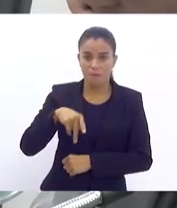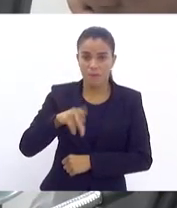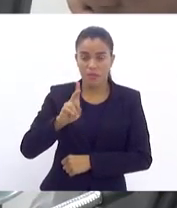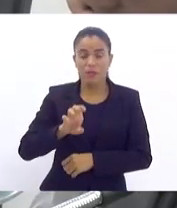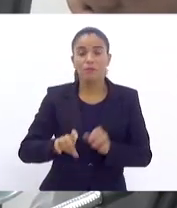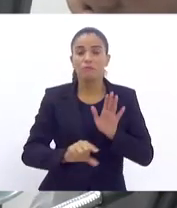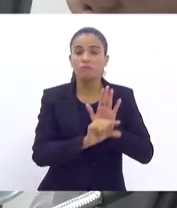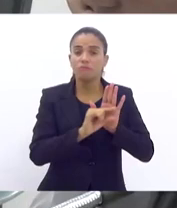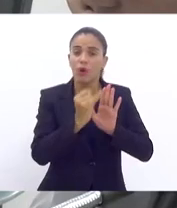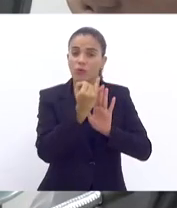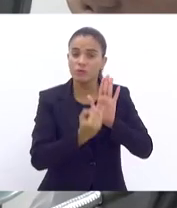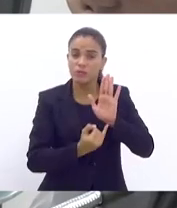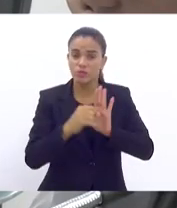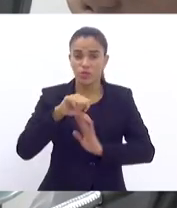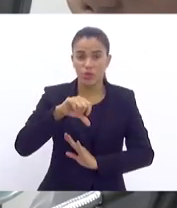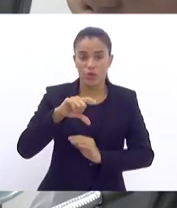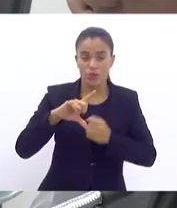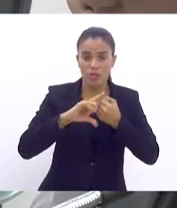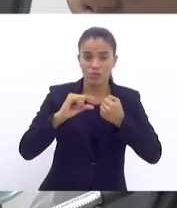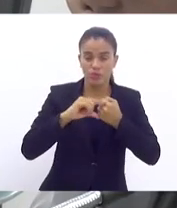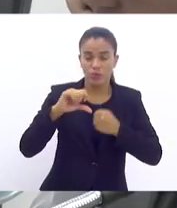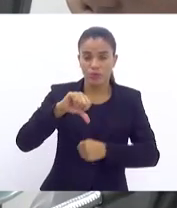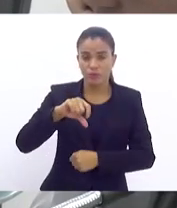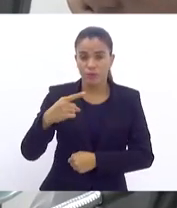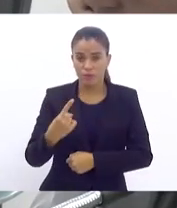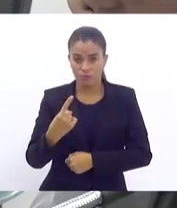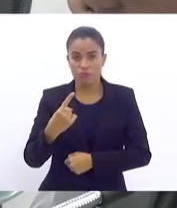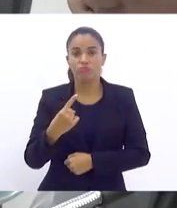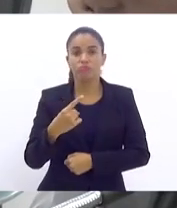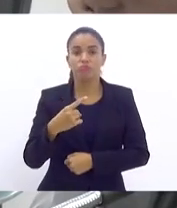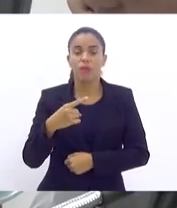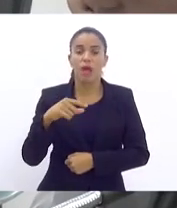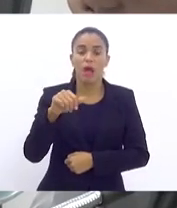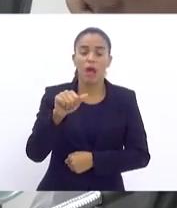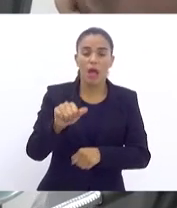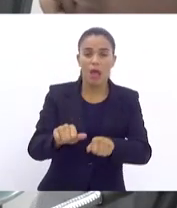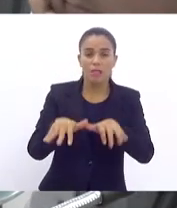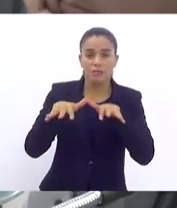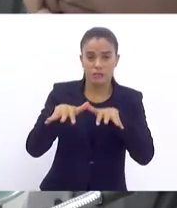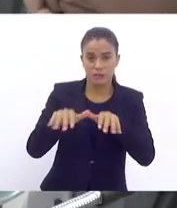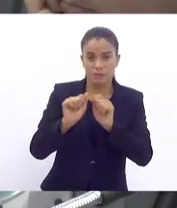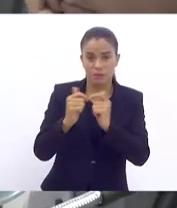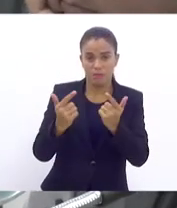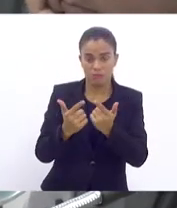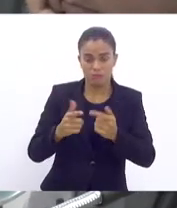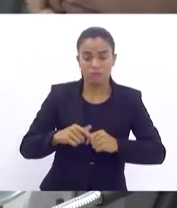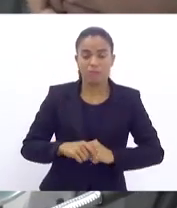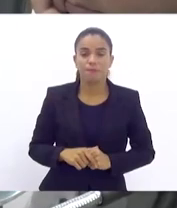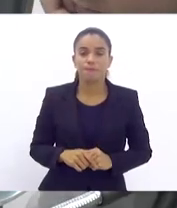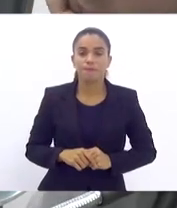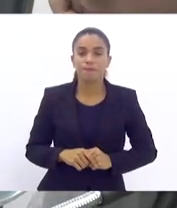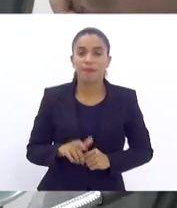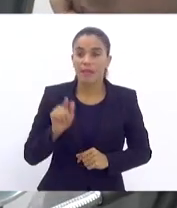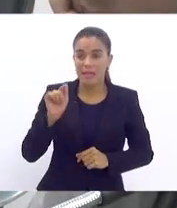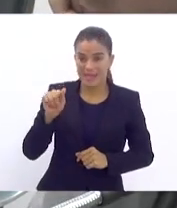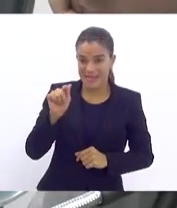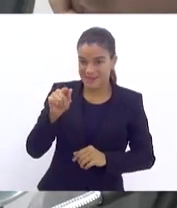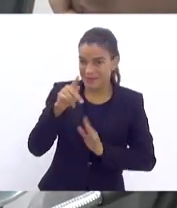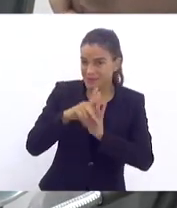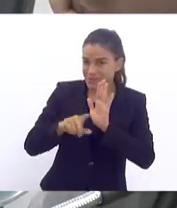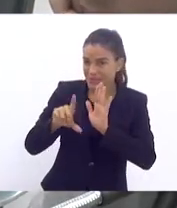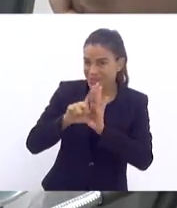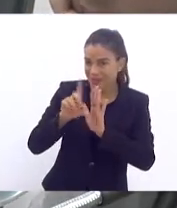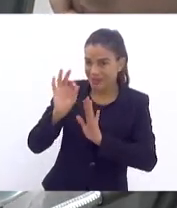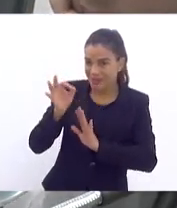inciso do artigo ao artigo 91 do regimento interno da Assembleia Legislativa do Estado do Rio de Janeiro esse aqui é aquele projeto